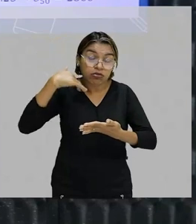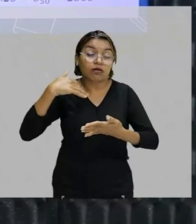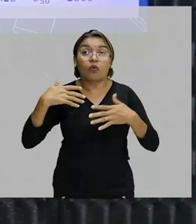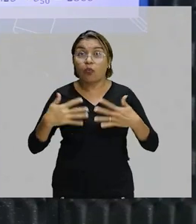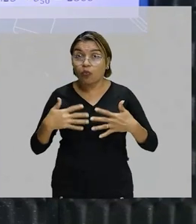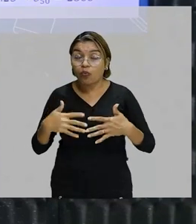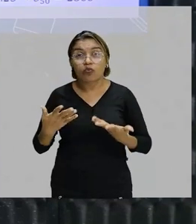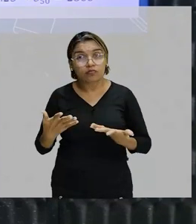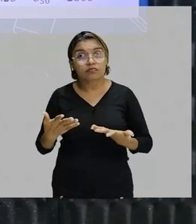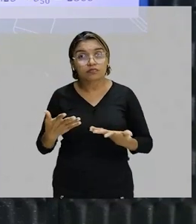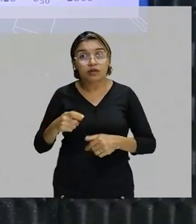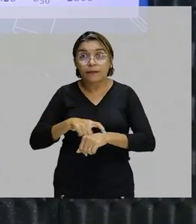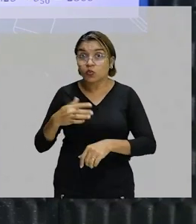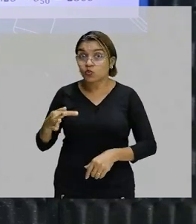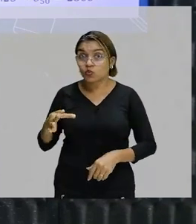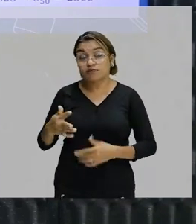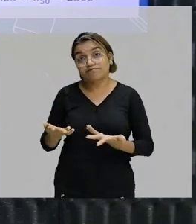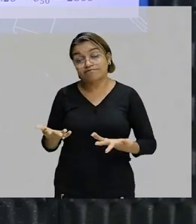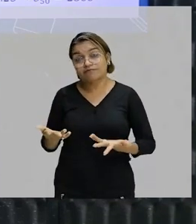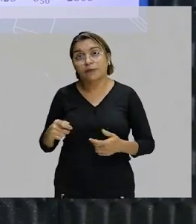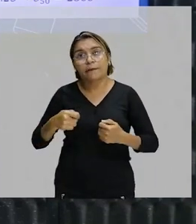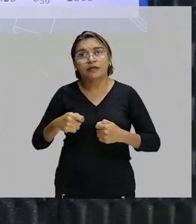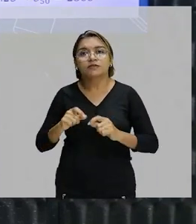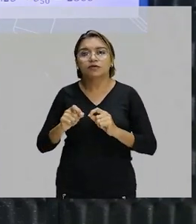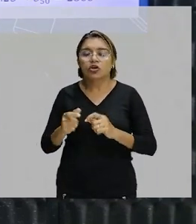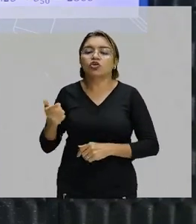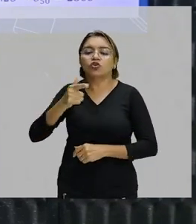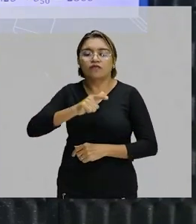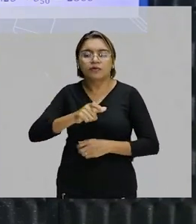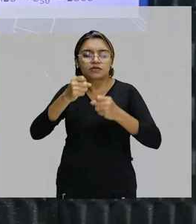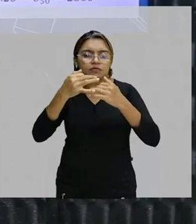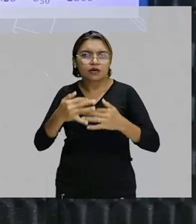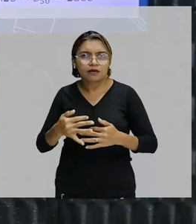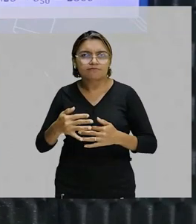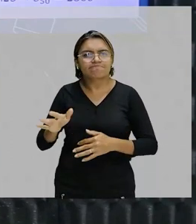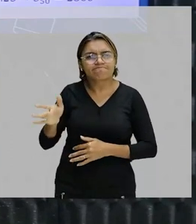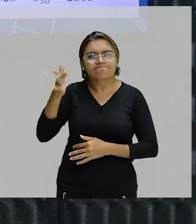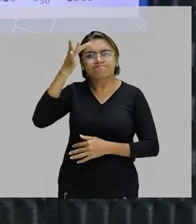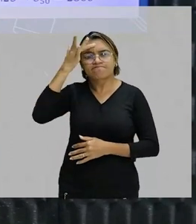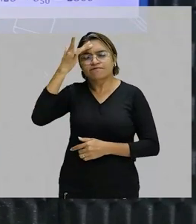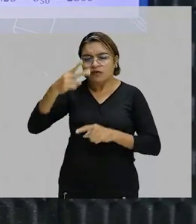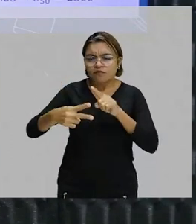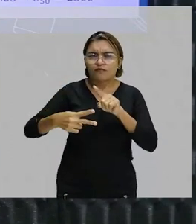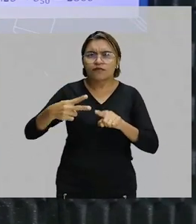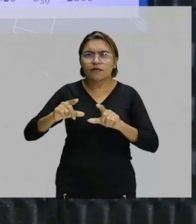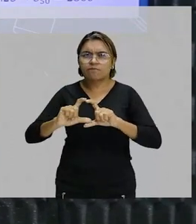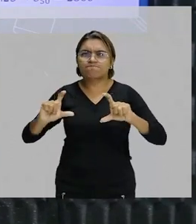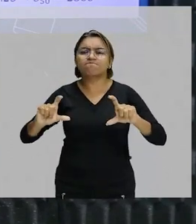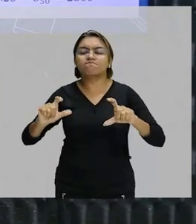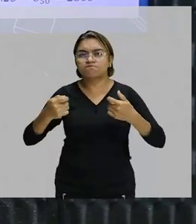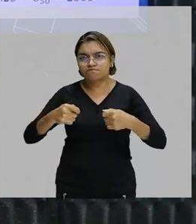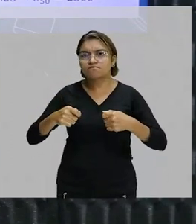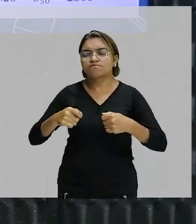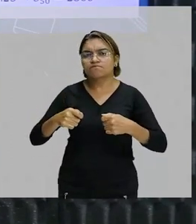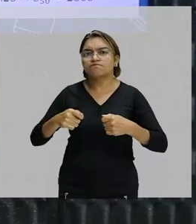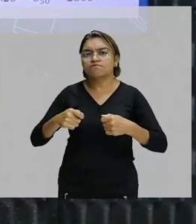mão tenho certeza que vai doer a mão então mais uma vez grava no teu coração essas duas fórmulas É só isso que tu precisa